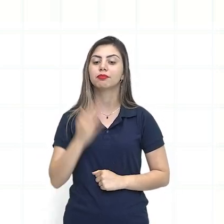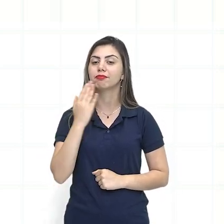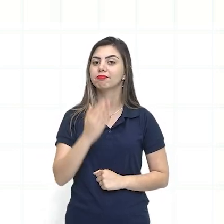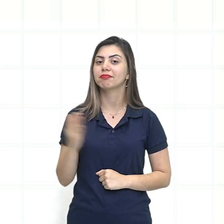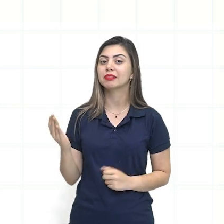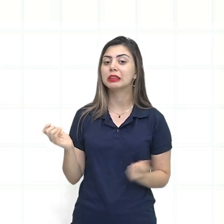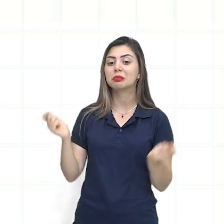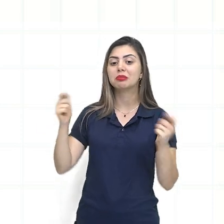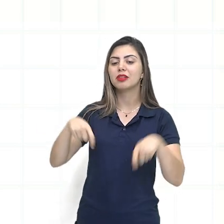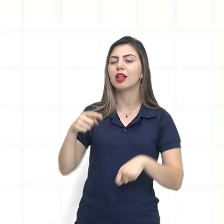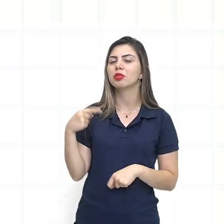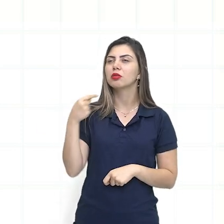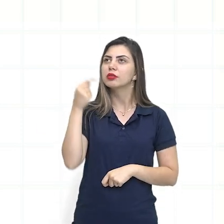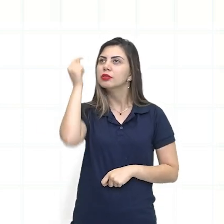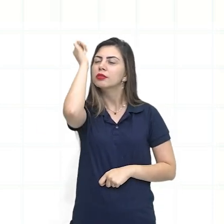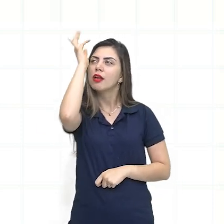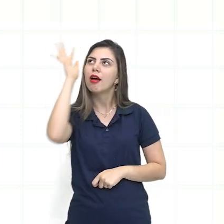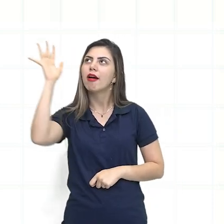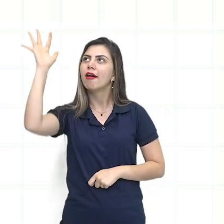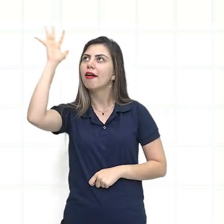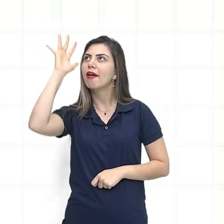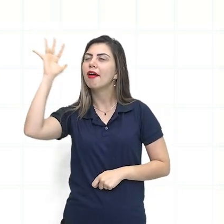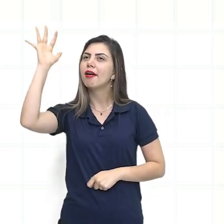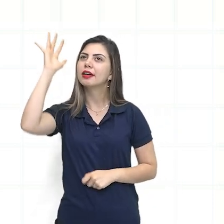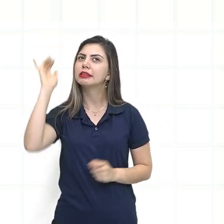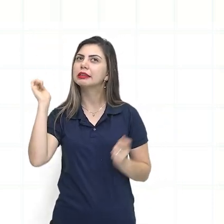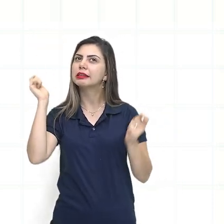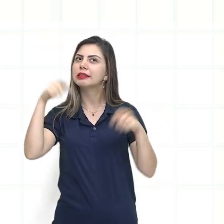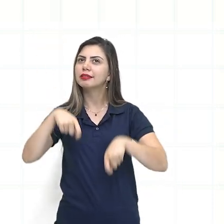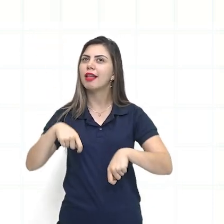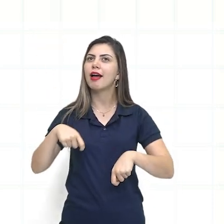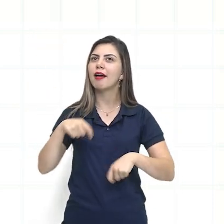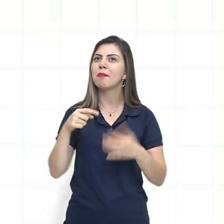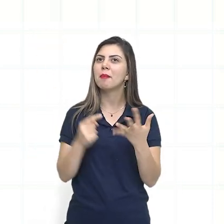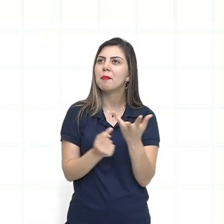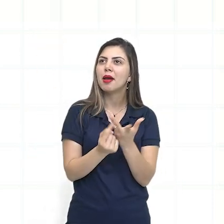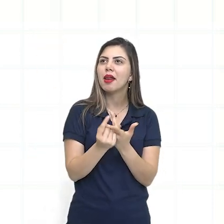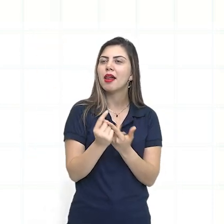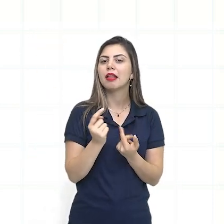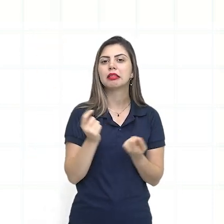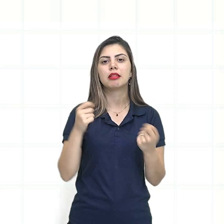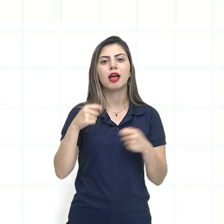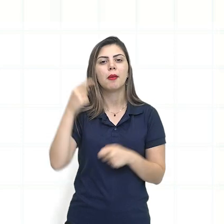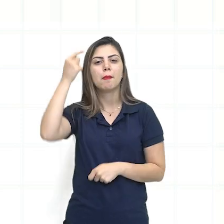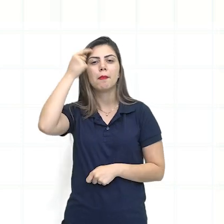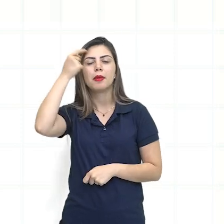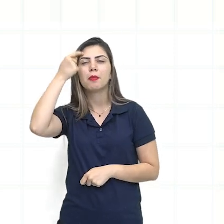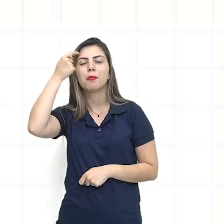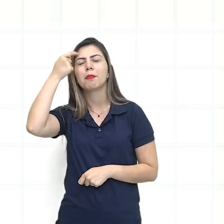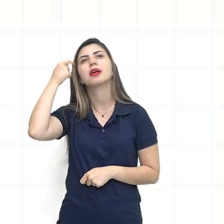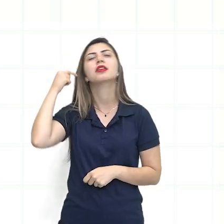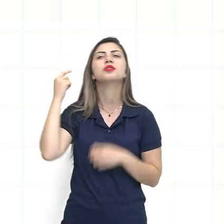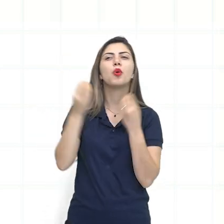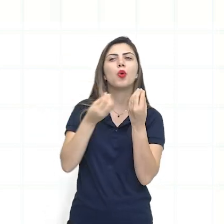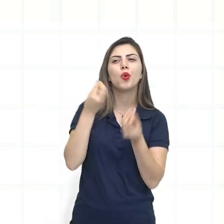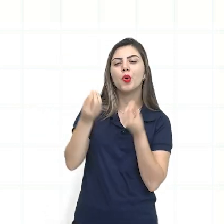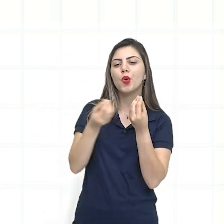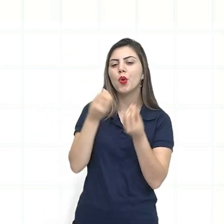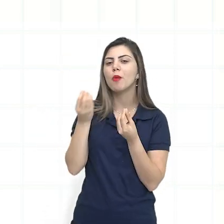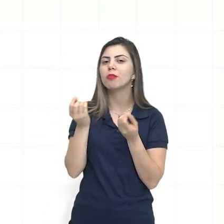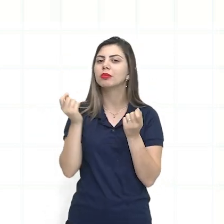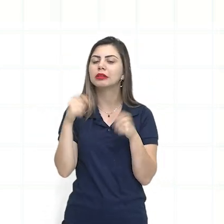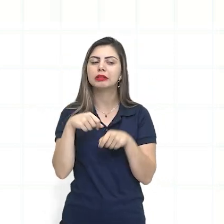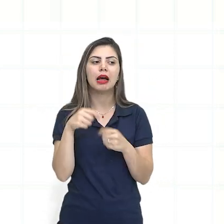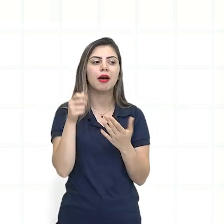A minha imaginação voa. Então, eu penso, eu fantasio,